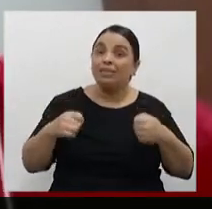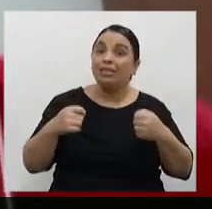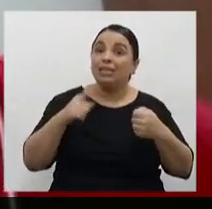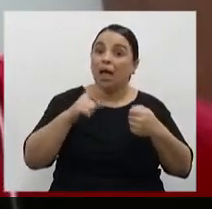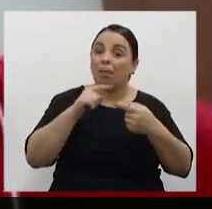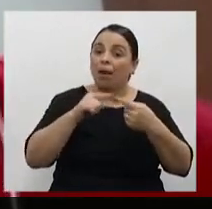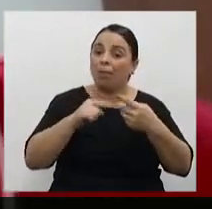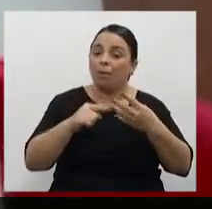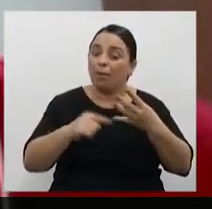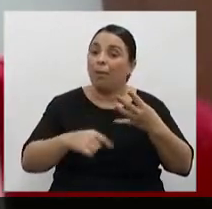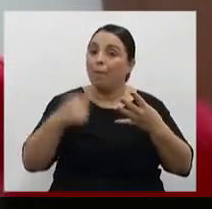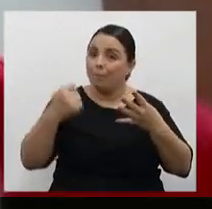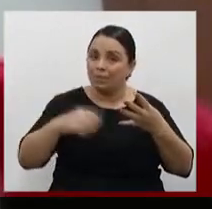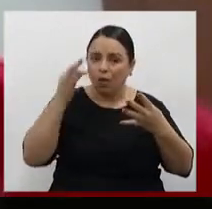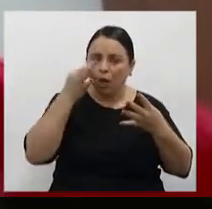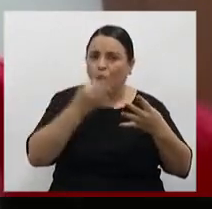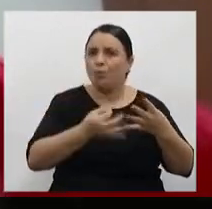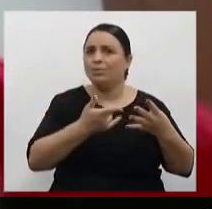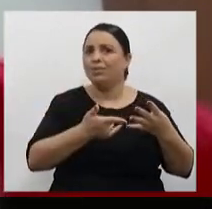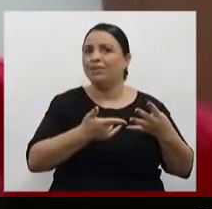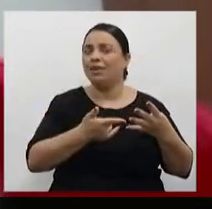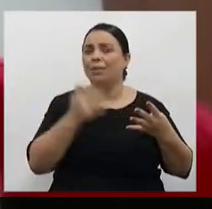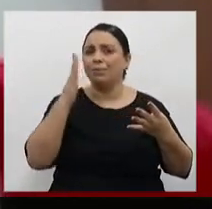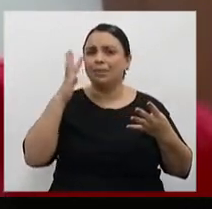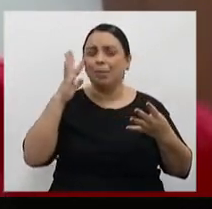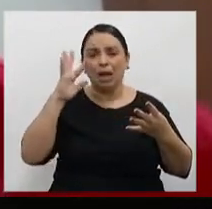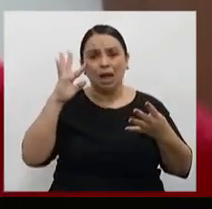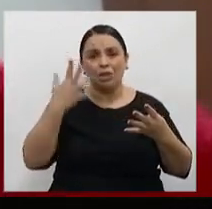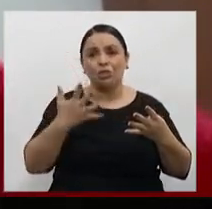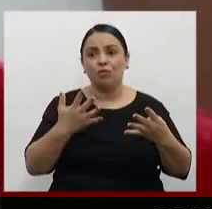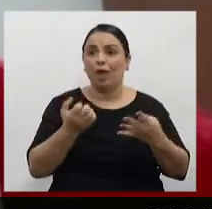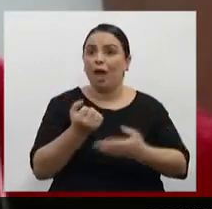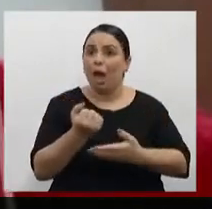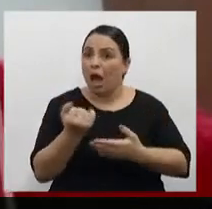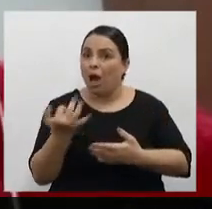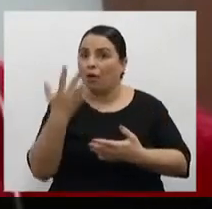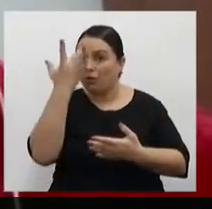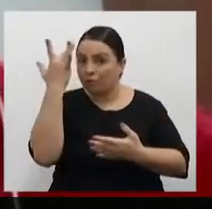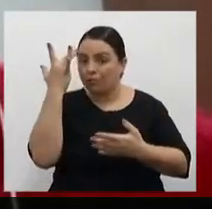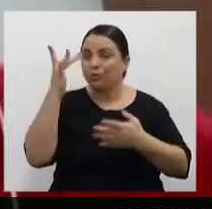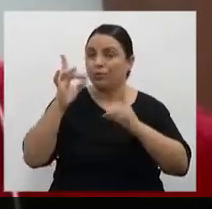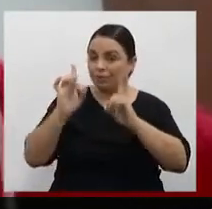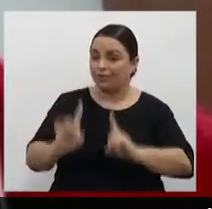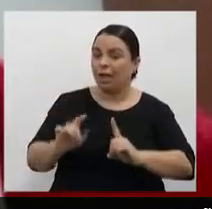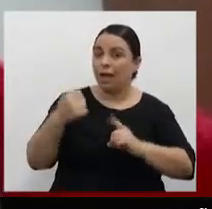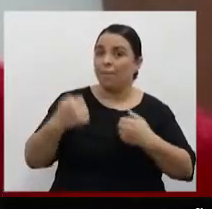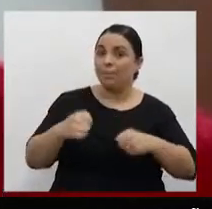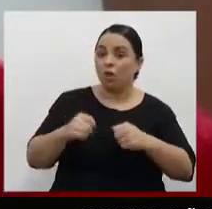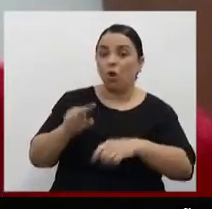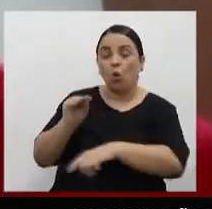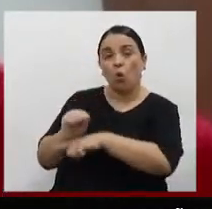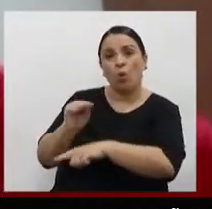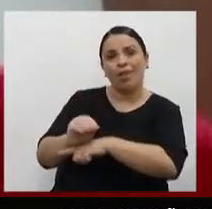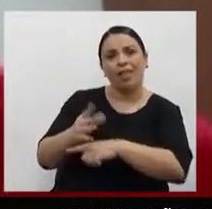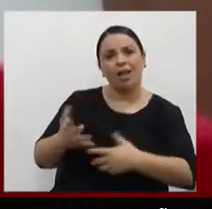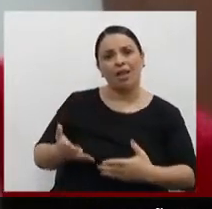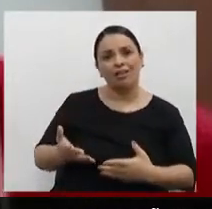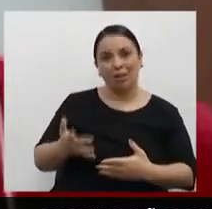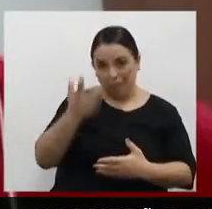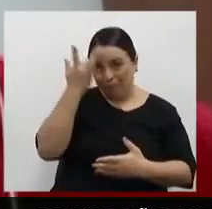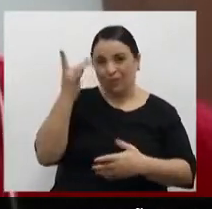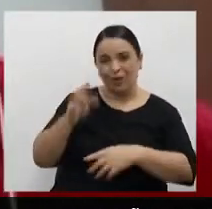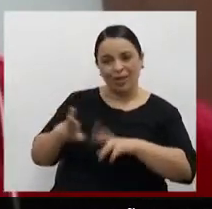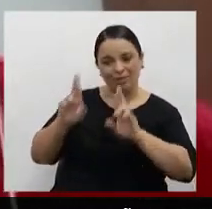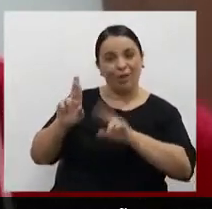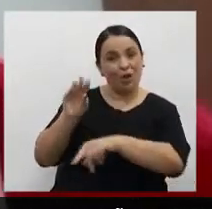temos que, sim, buscar resolver. Algumas pessoas com deficiência precisam de cuidadores. E esses cuidadores podem estar, de uma